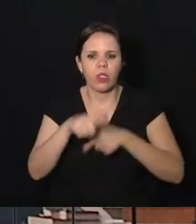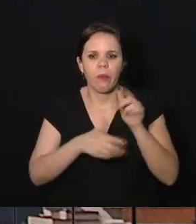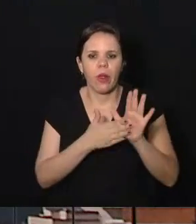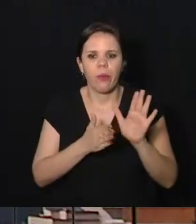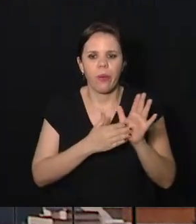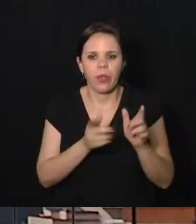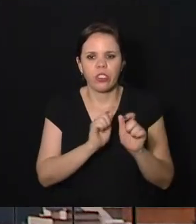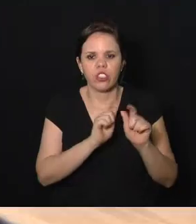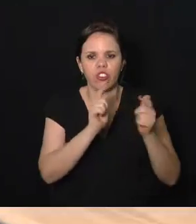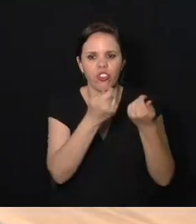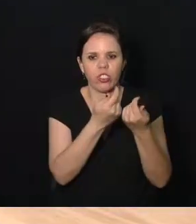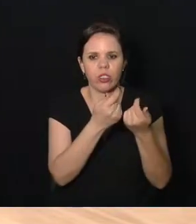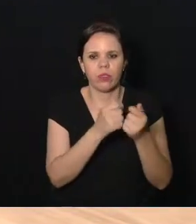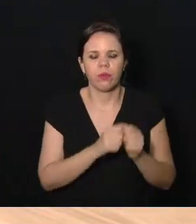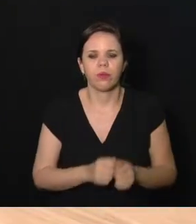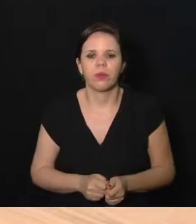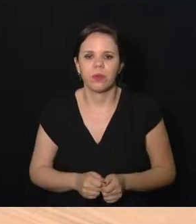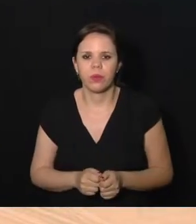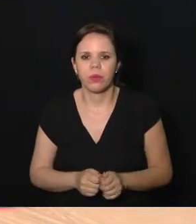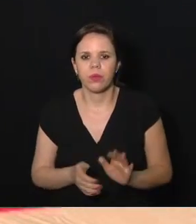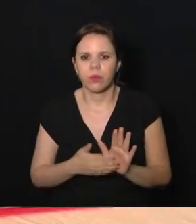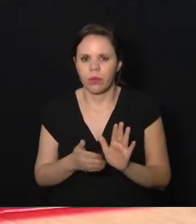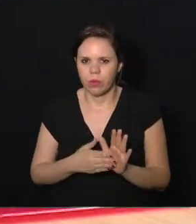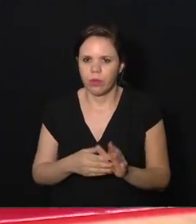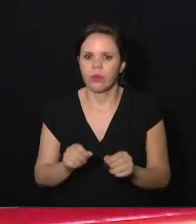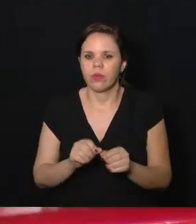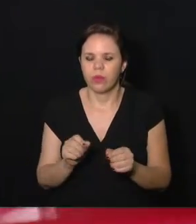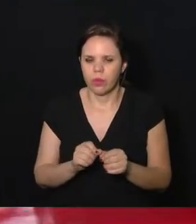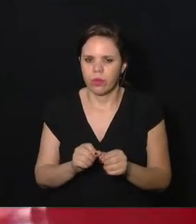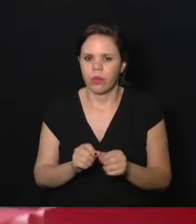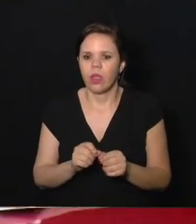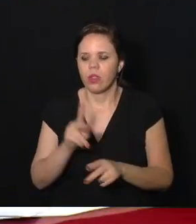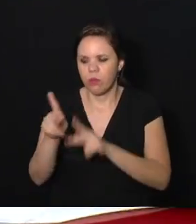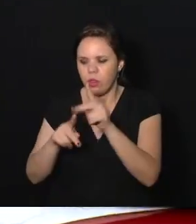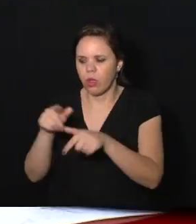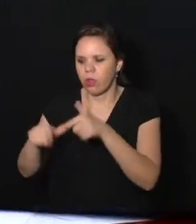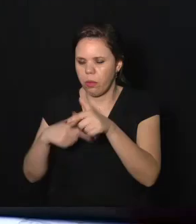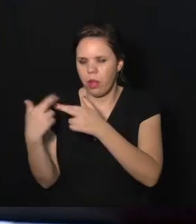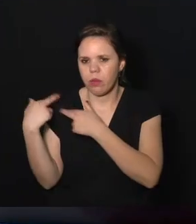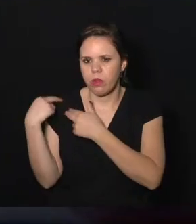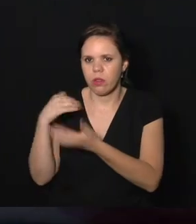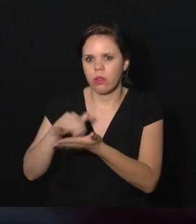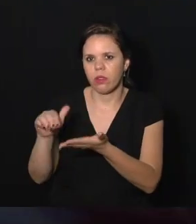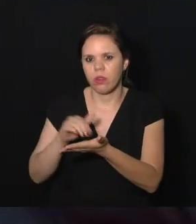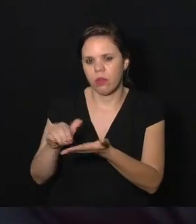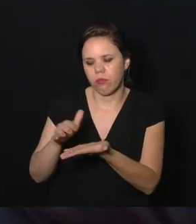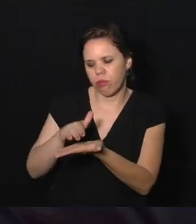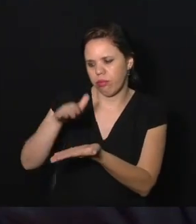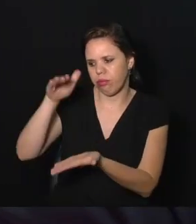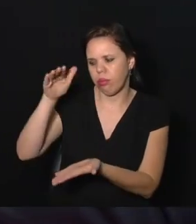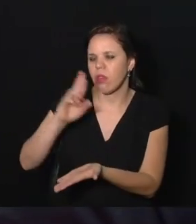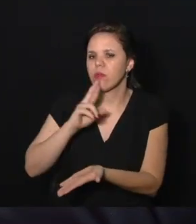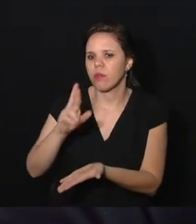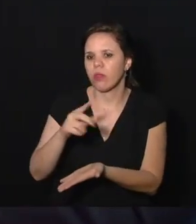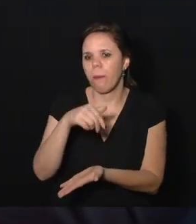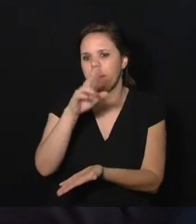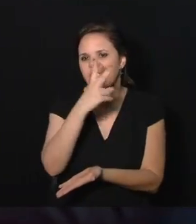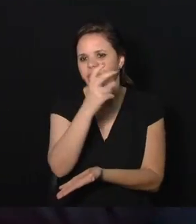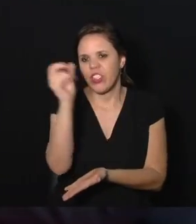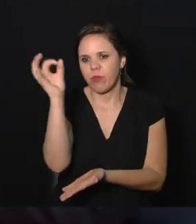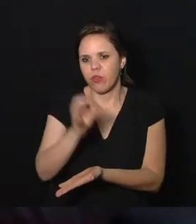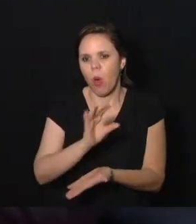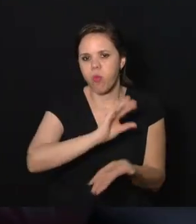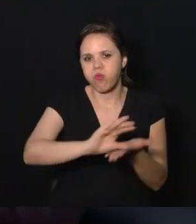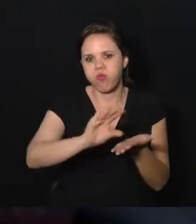propostas de gestão. A proposta estabelece que os secretários municipais responsáveis por pastas que respondam por mais de 20% do